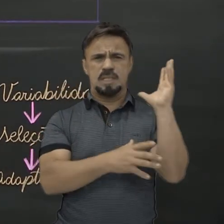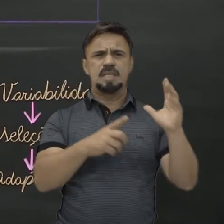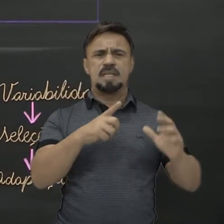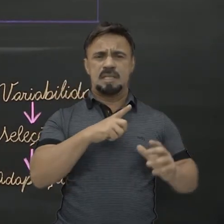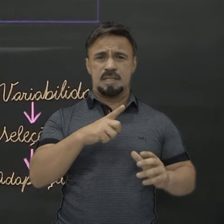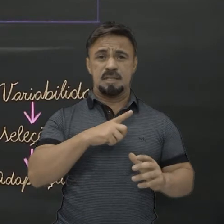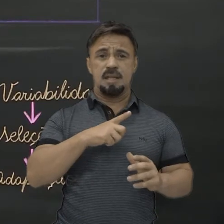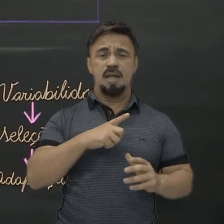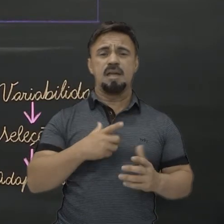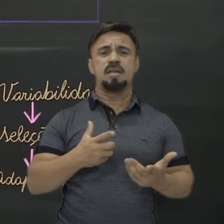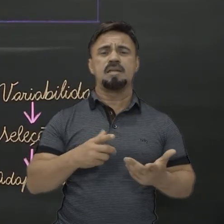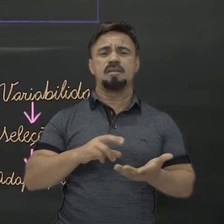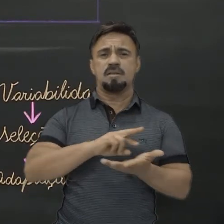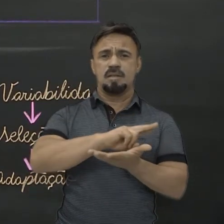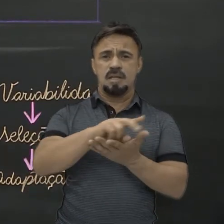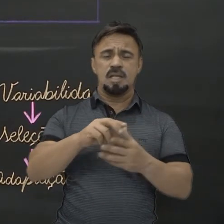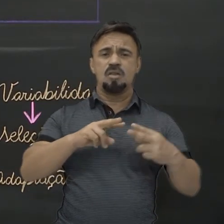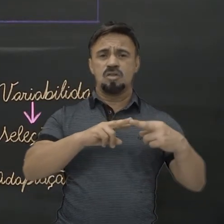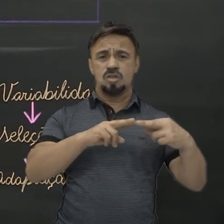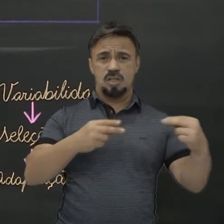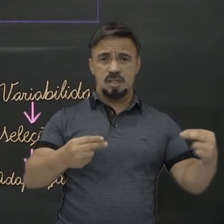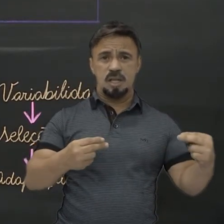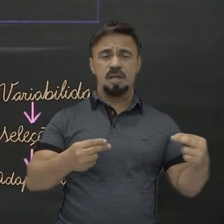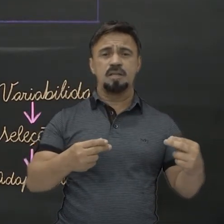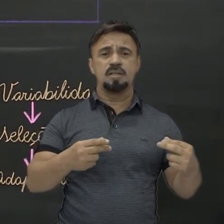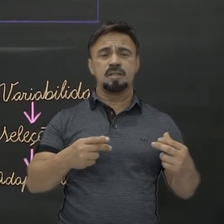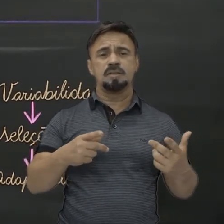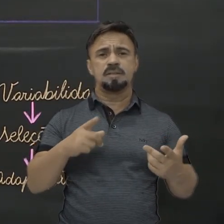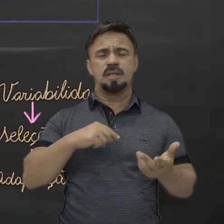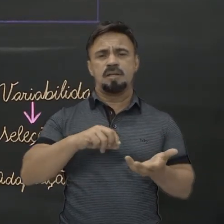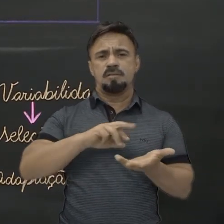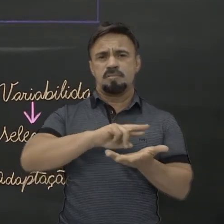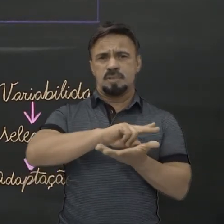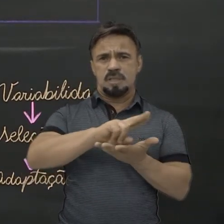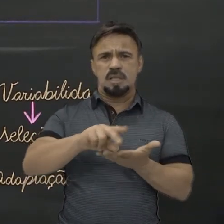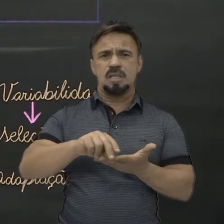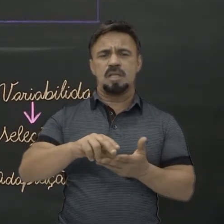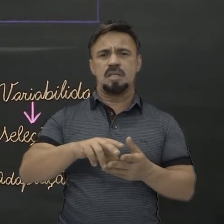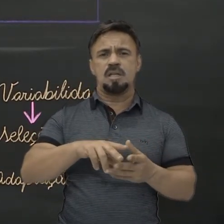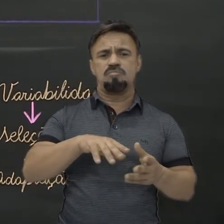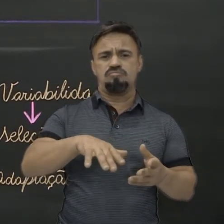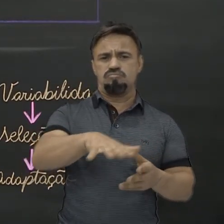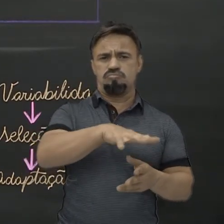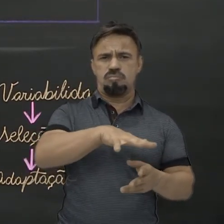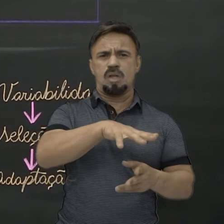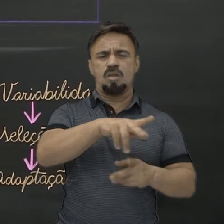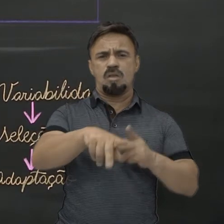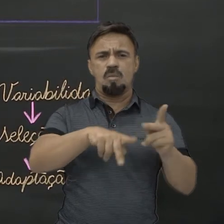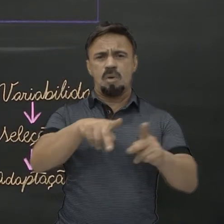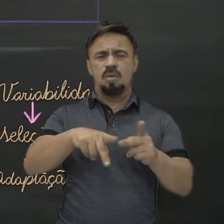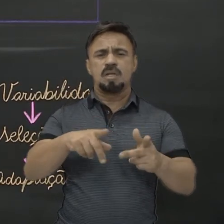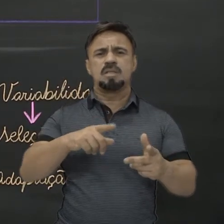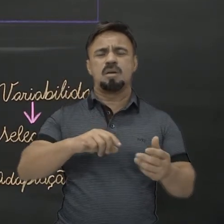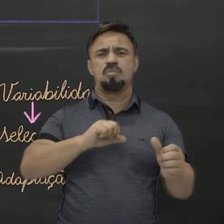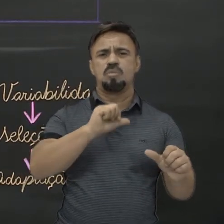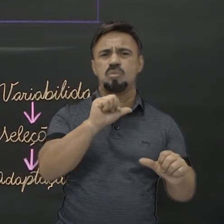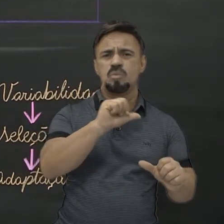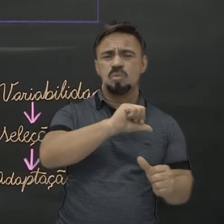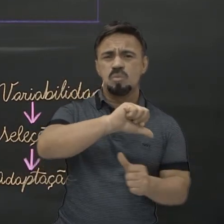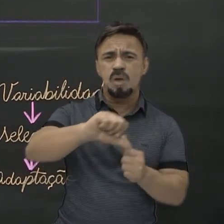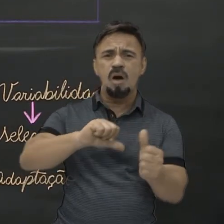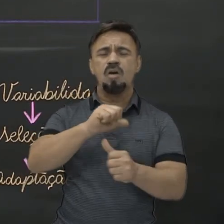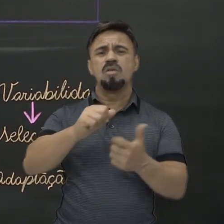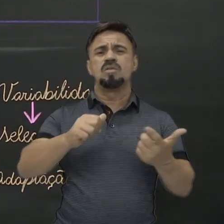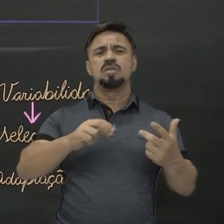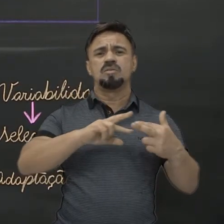Hoje a gente chama isso de variabilidade genética. Numa prole, numa população, a genética diferenciada por mutações, por